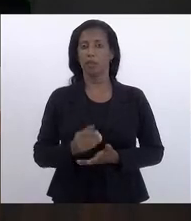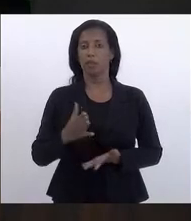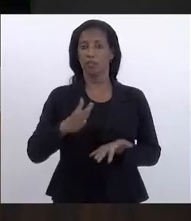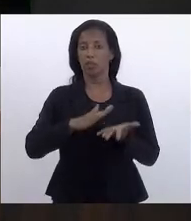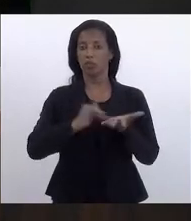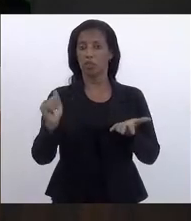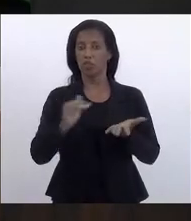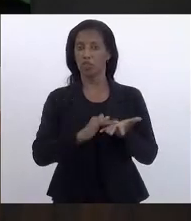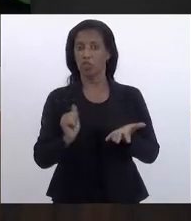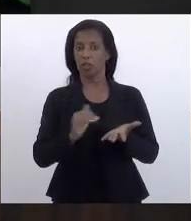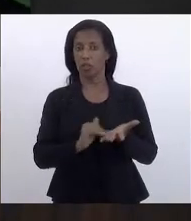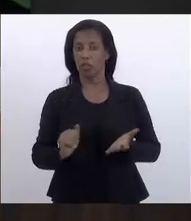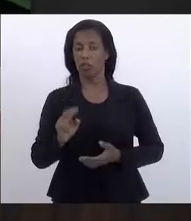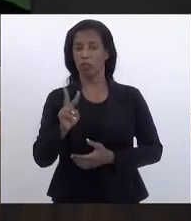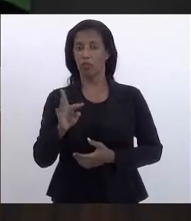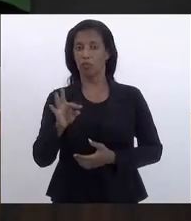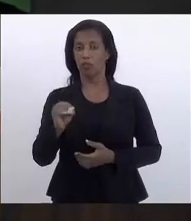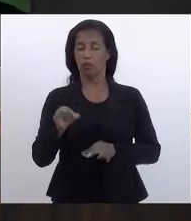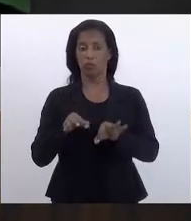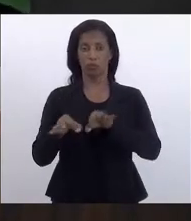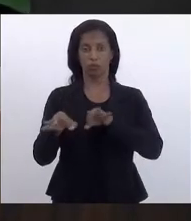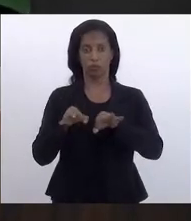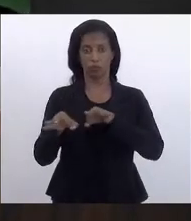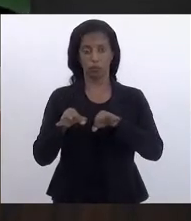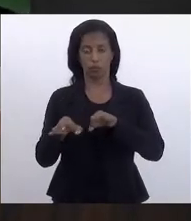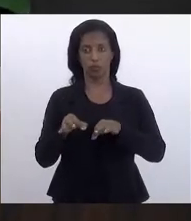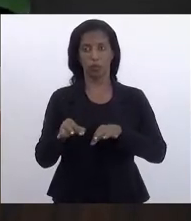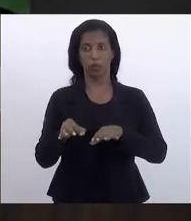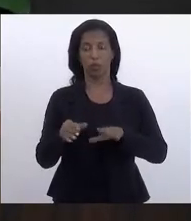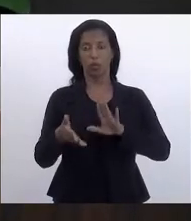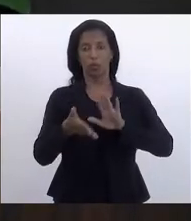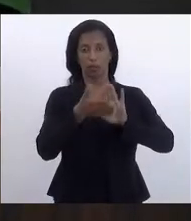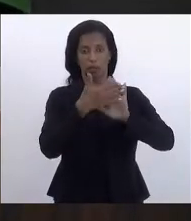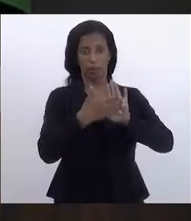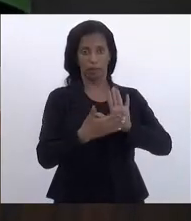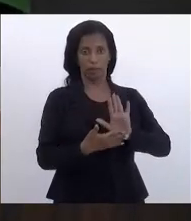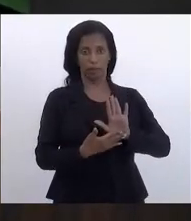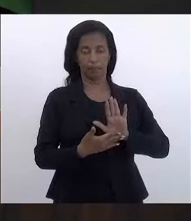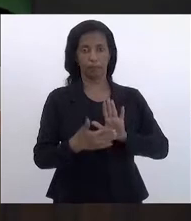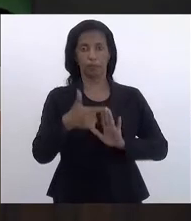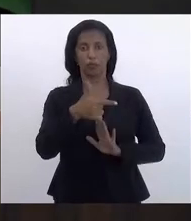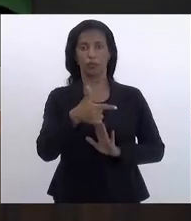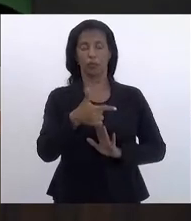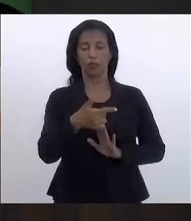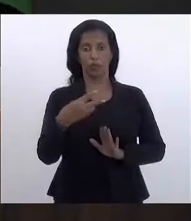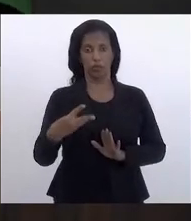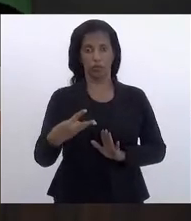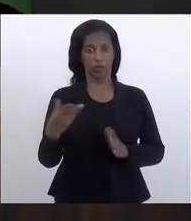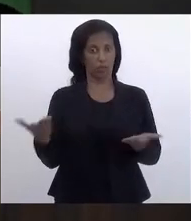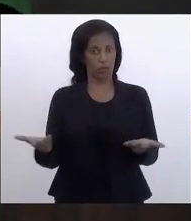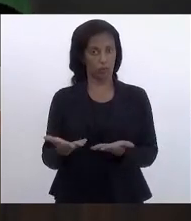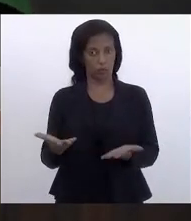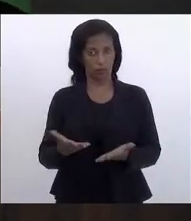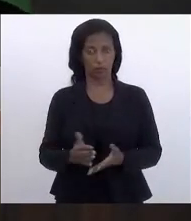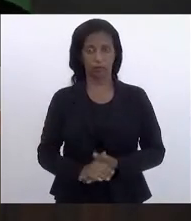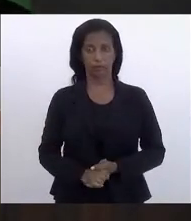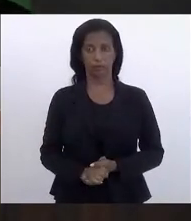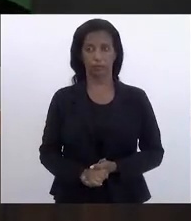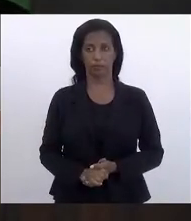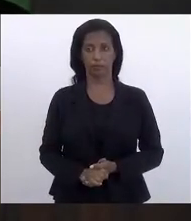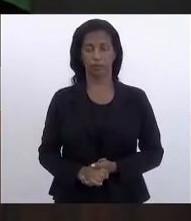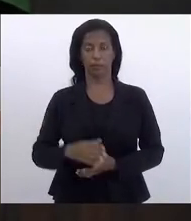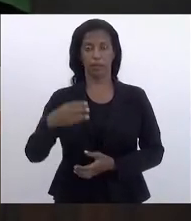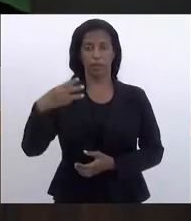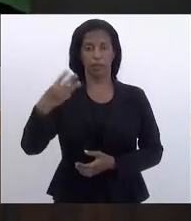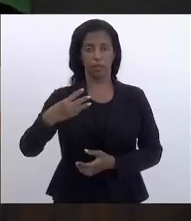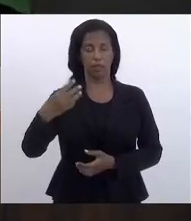os vetos dos projetos de leis que constam na pauta do dia 23 hoje terceiro